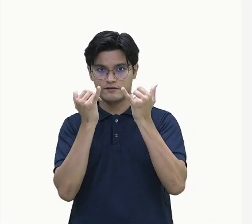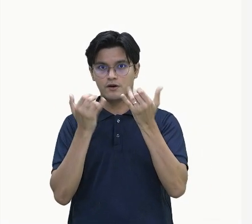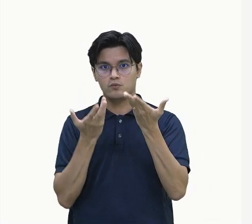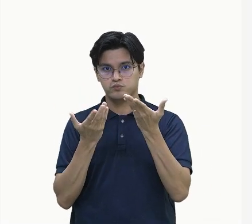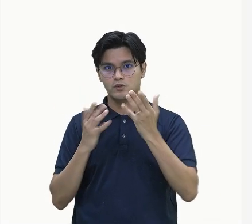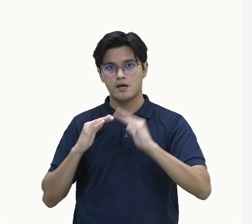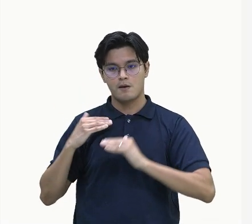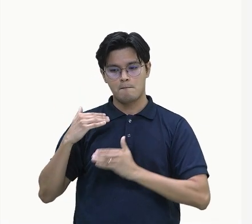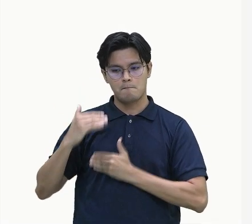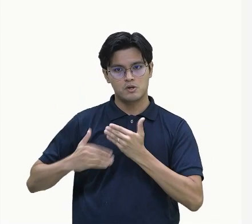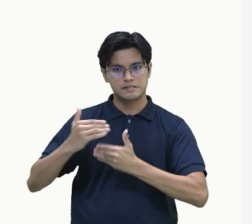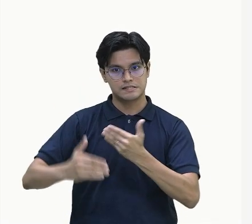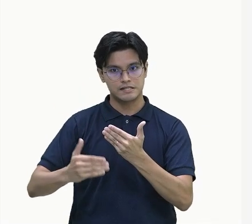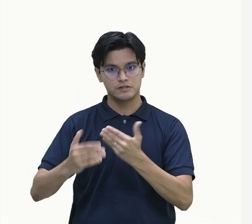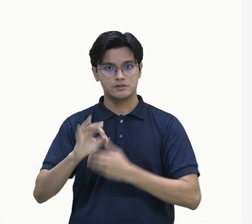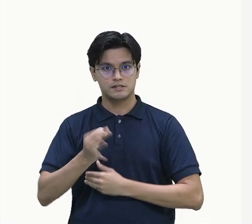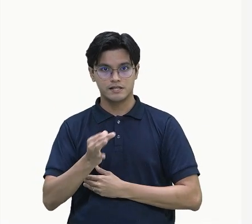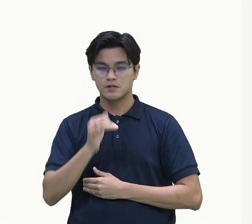anotem. Receber,